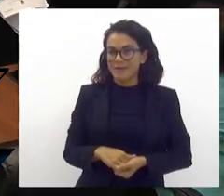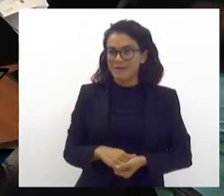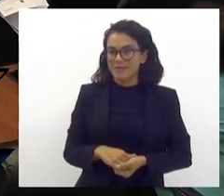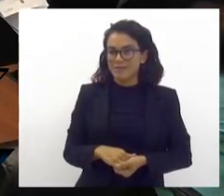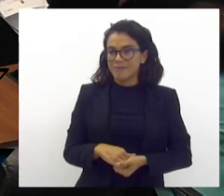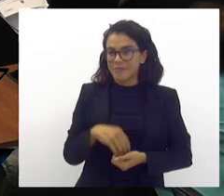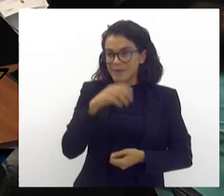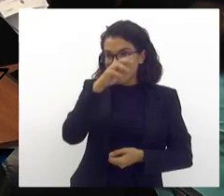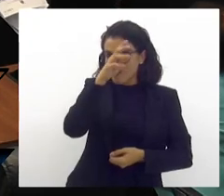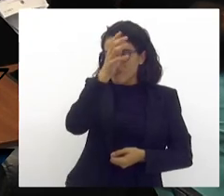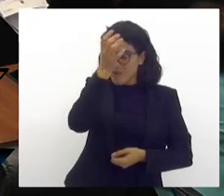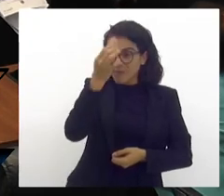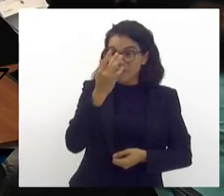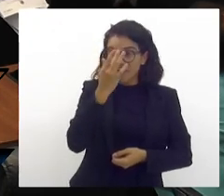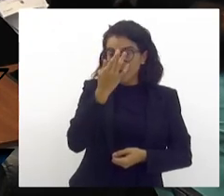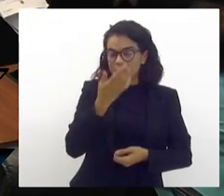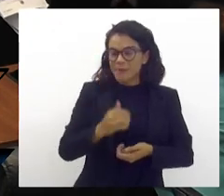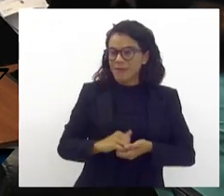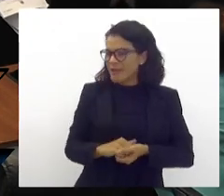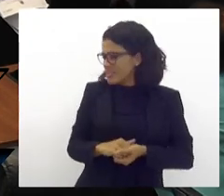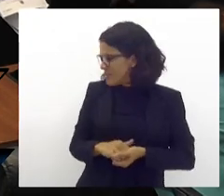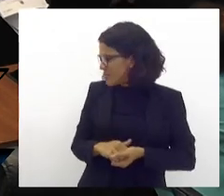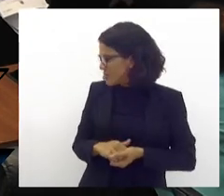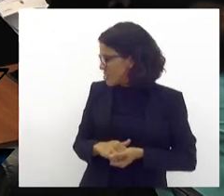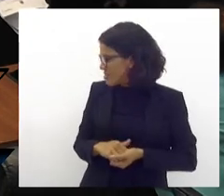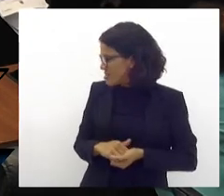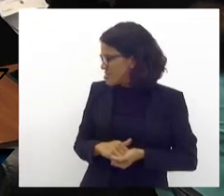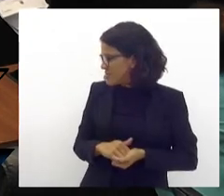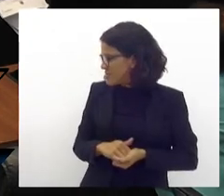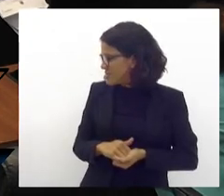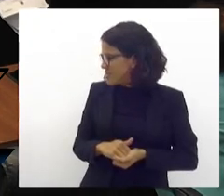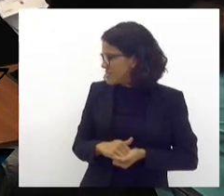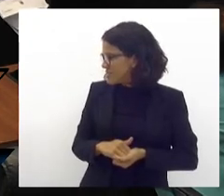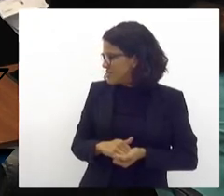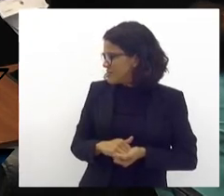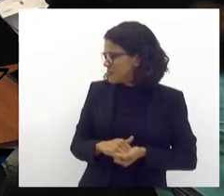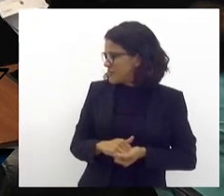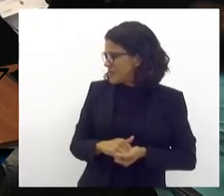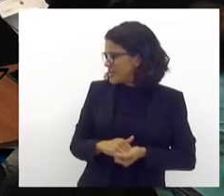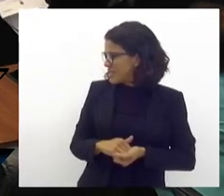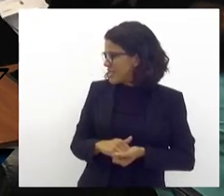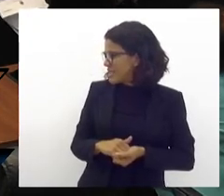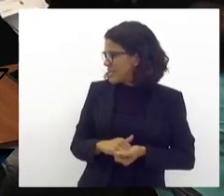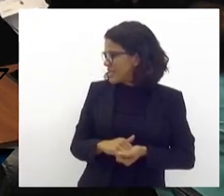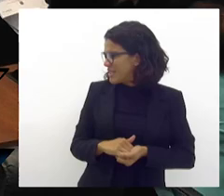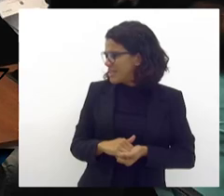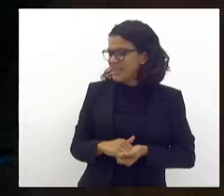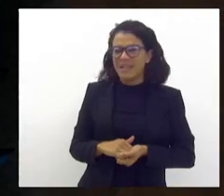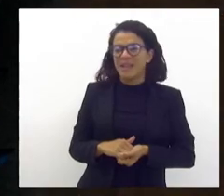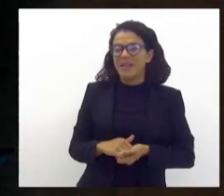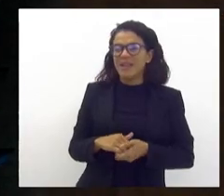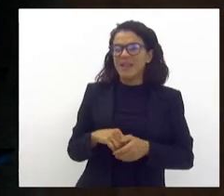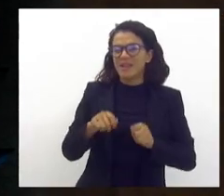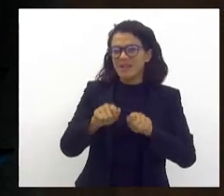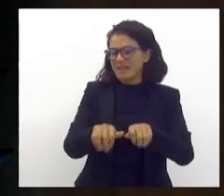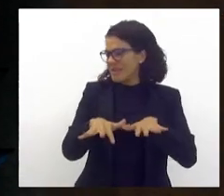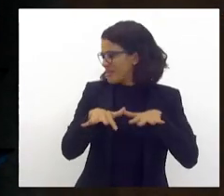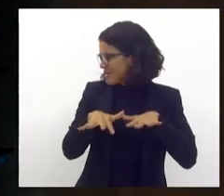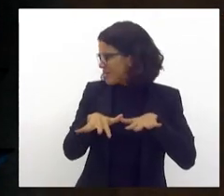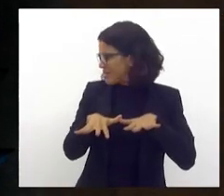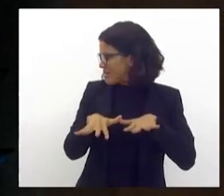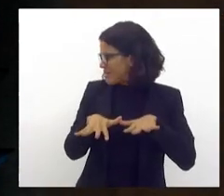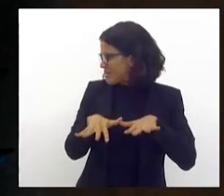Pela ordem, presidente. Deputado Serafini, por favor. Presidente, quero aproveitar o debate da educação que está colocado aqui no plenário